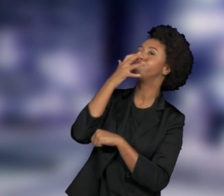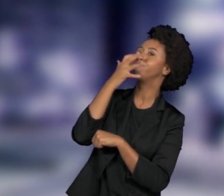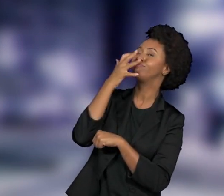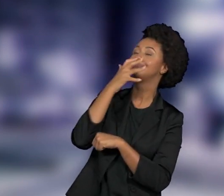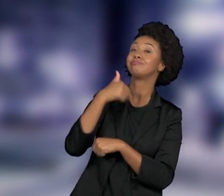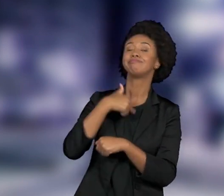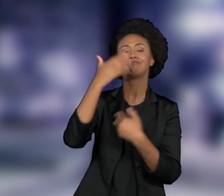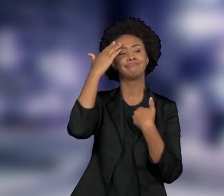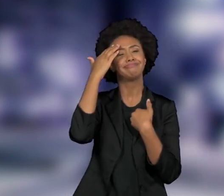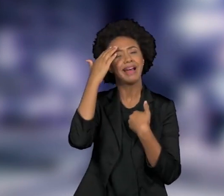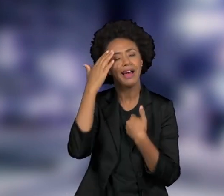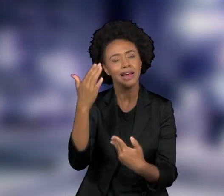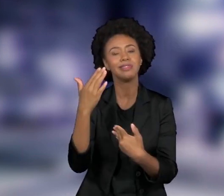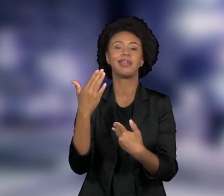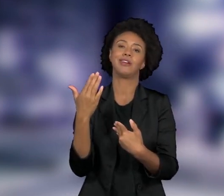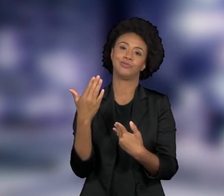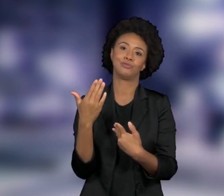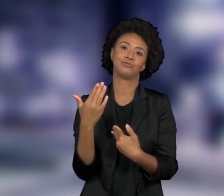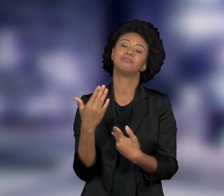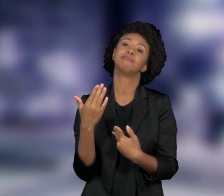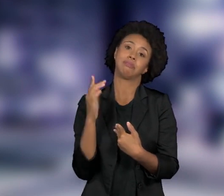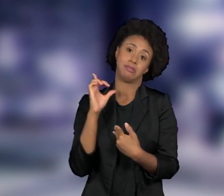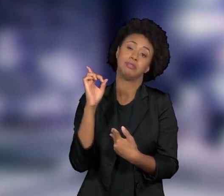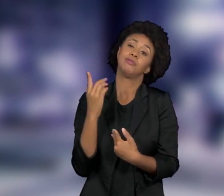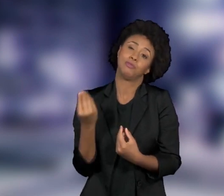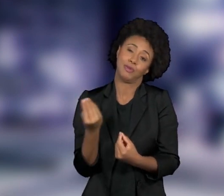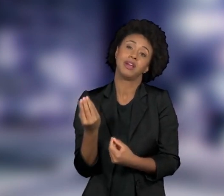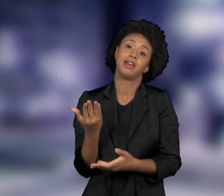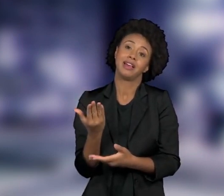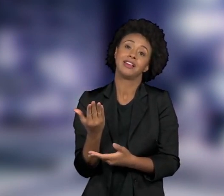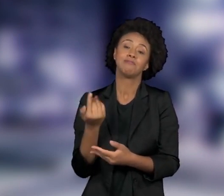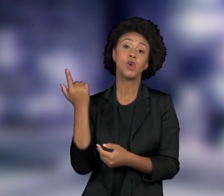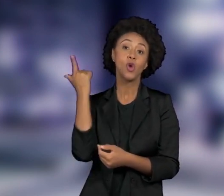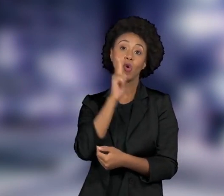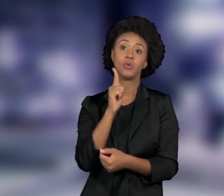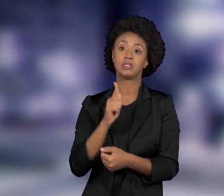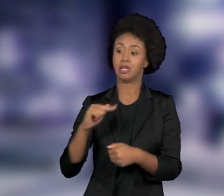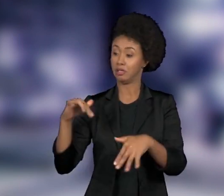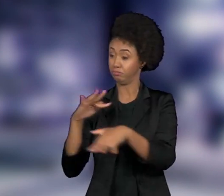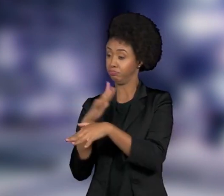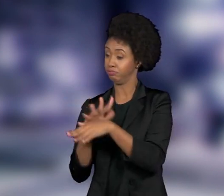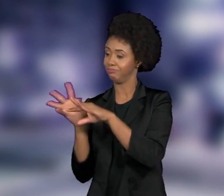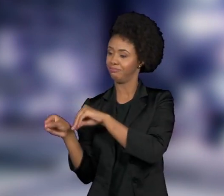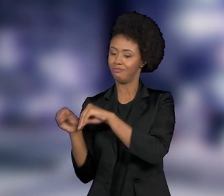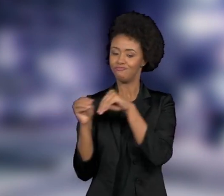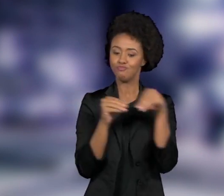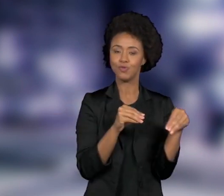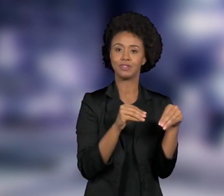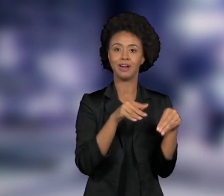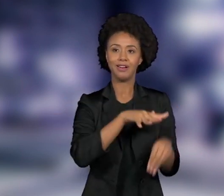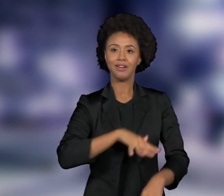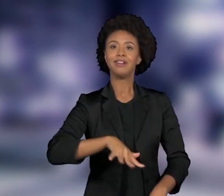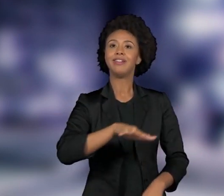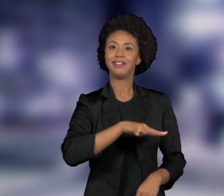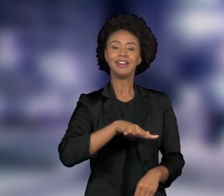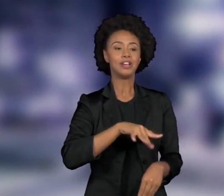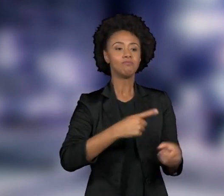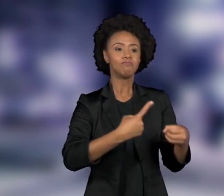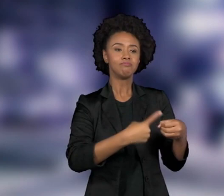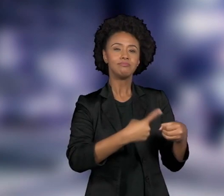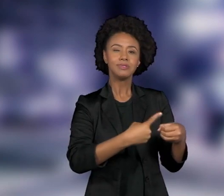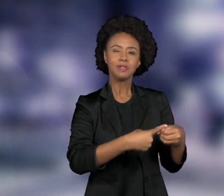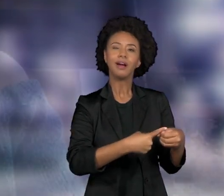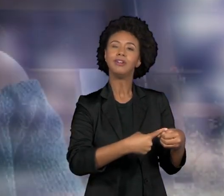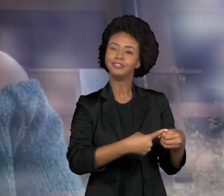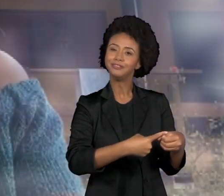por ter tido essa oportunidade de mudar de um grande centro urbano para uma cidade no